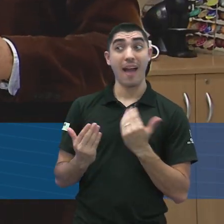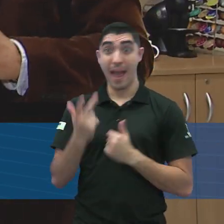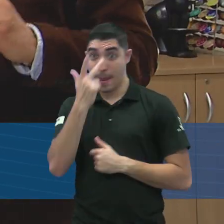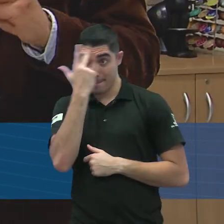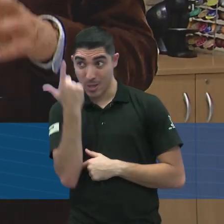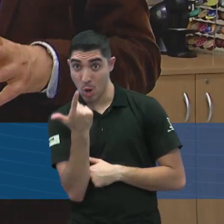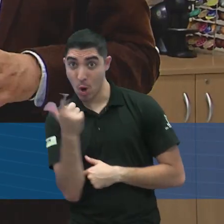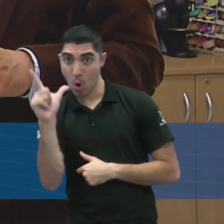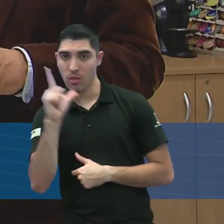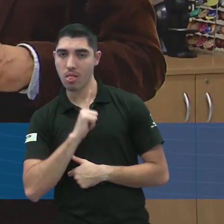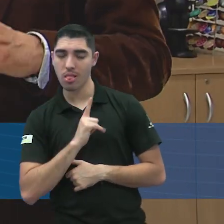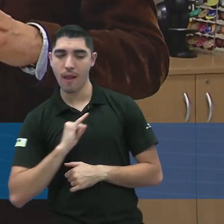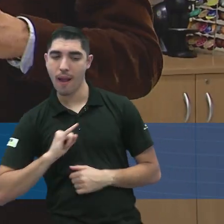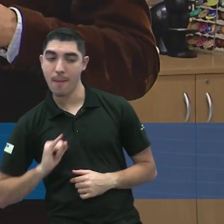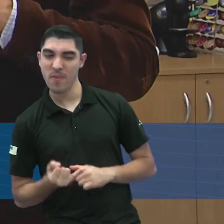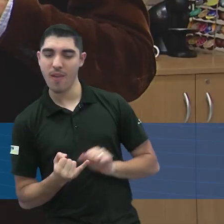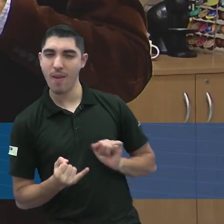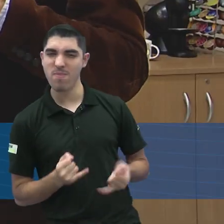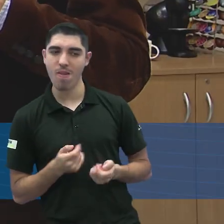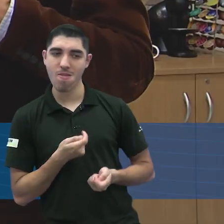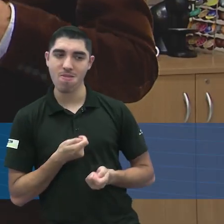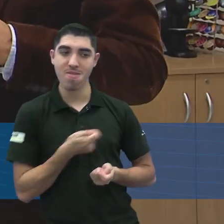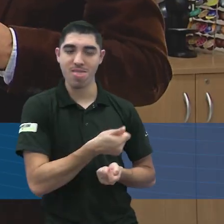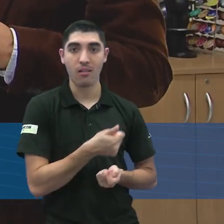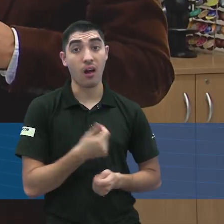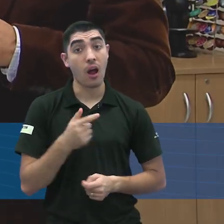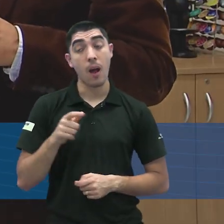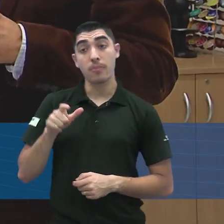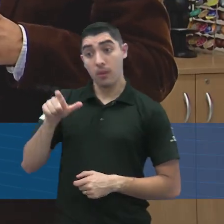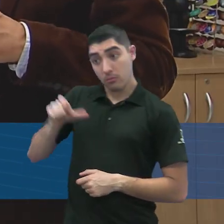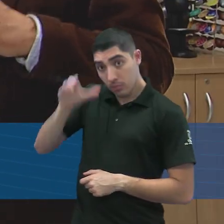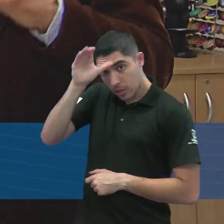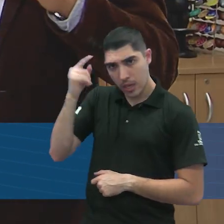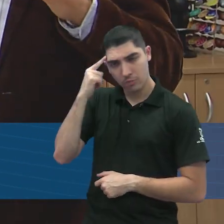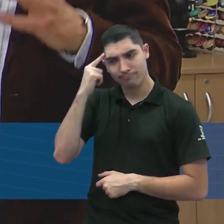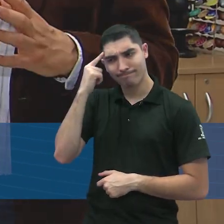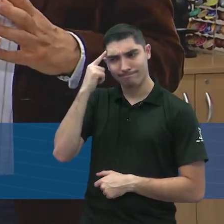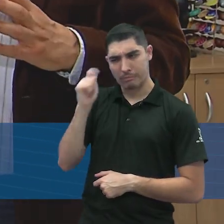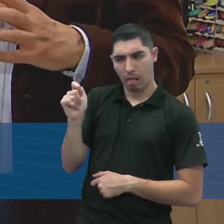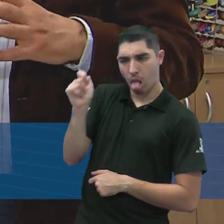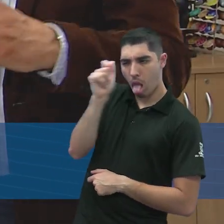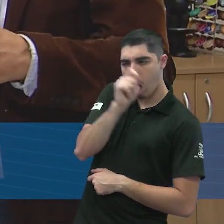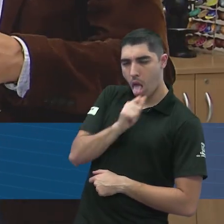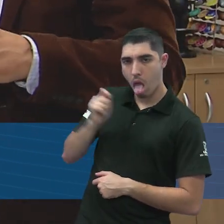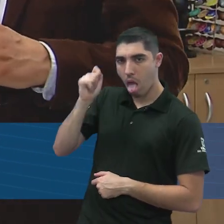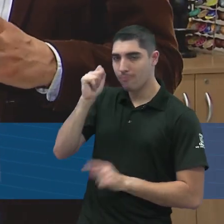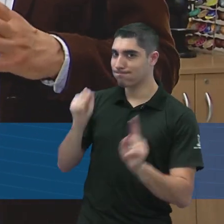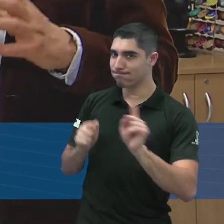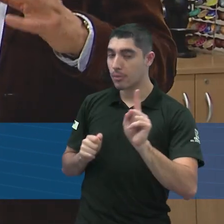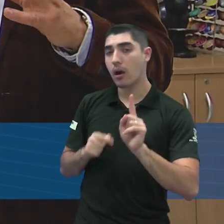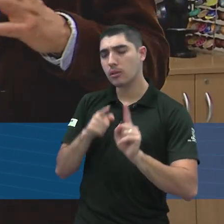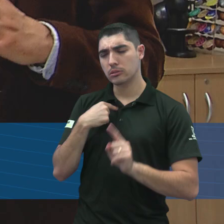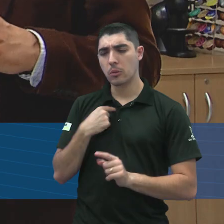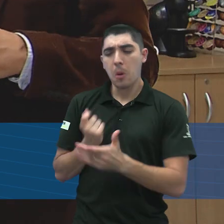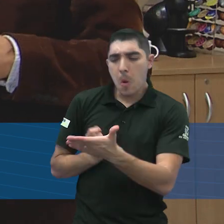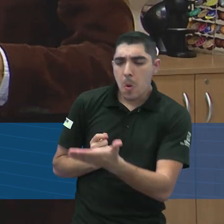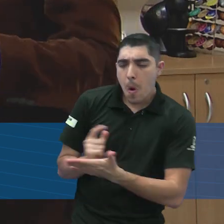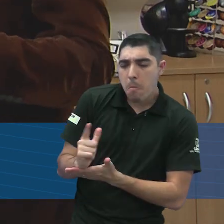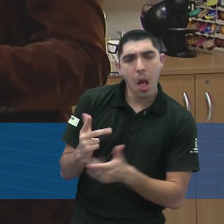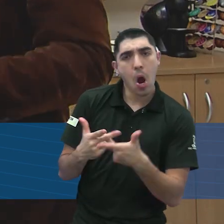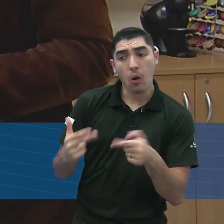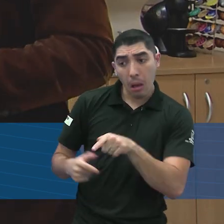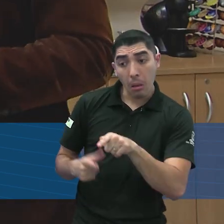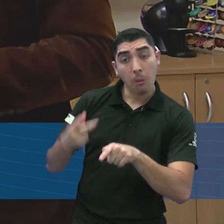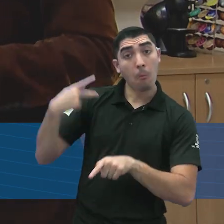os aproveitadores e colocam ali. O consumidor quer comprar alguma coisa, ele recebeu um link, seja lá o que for, com uma promoção,